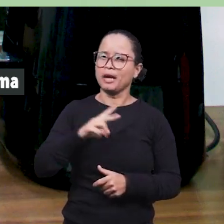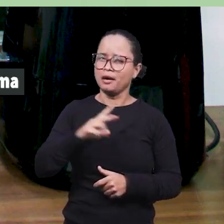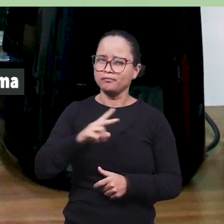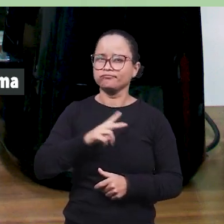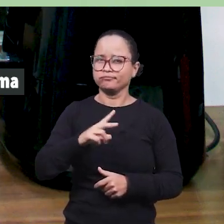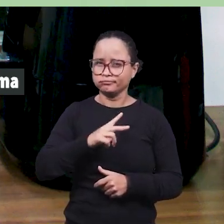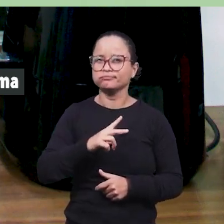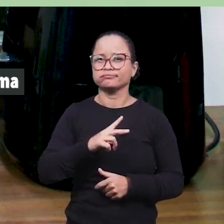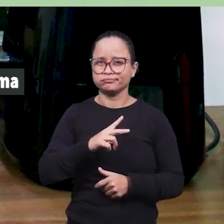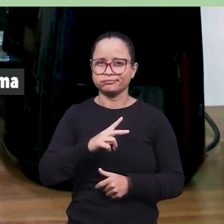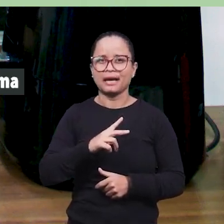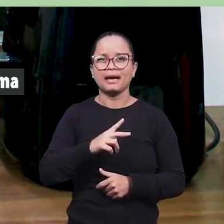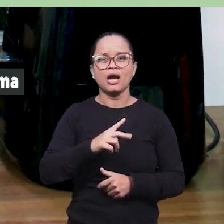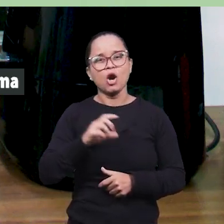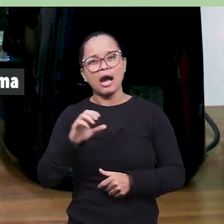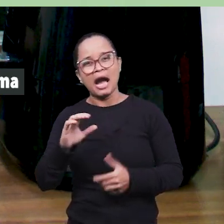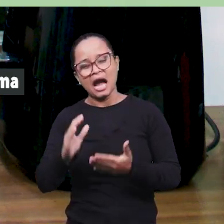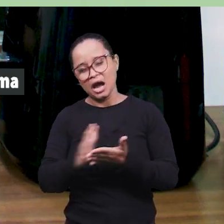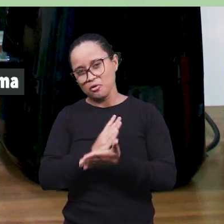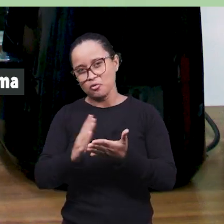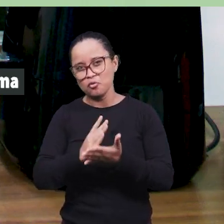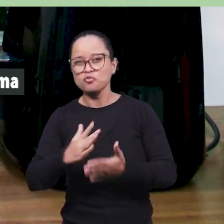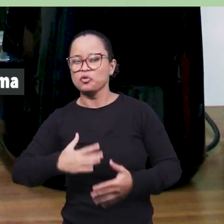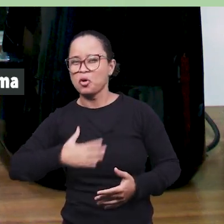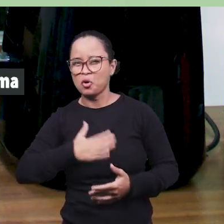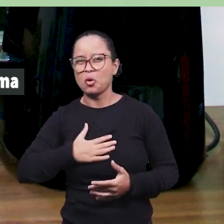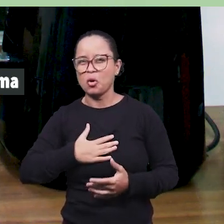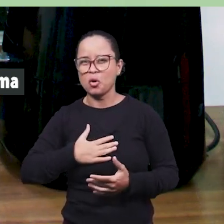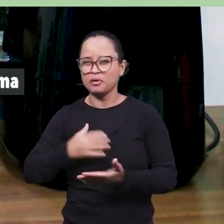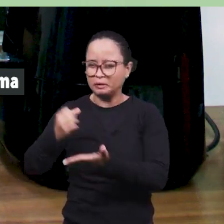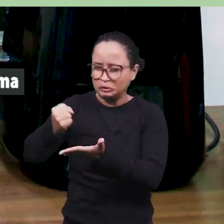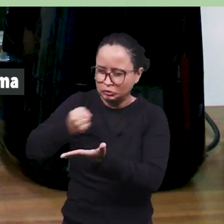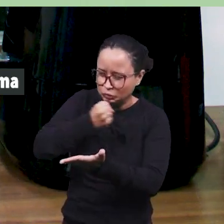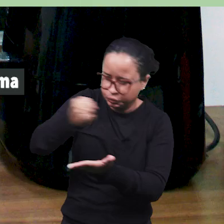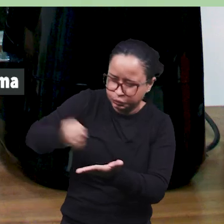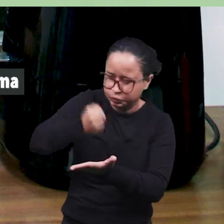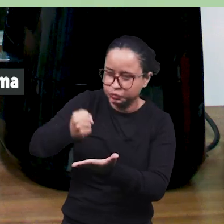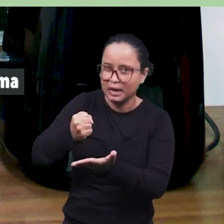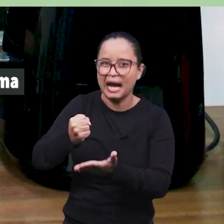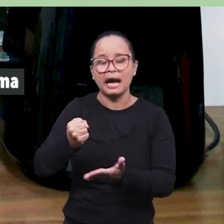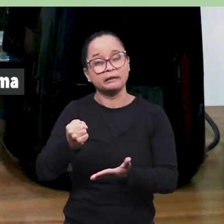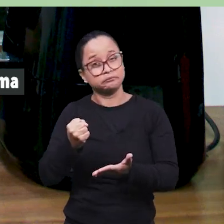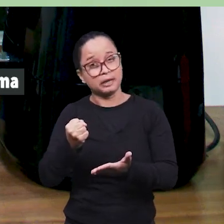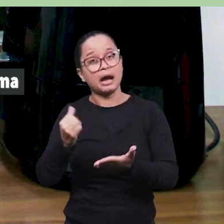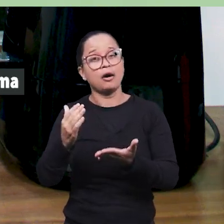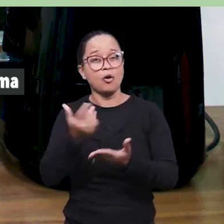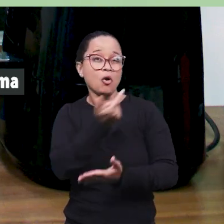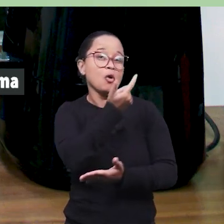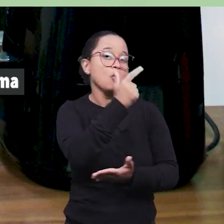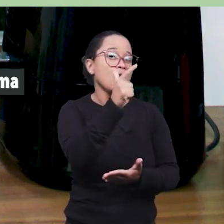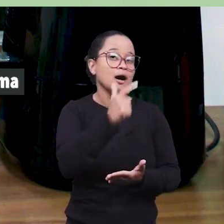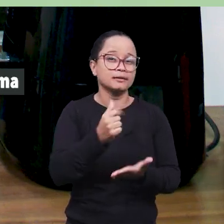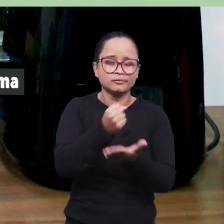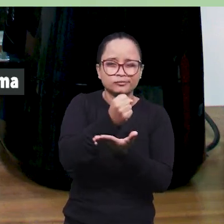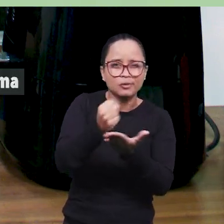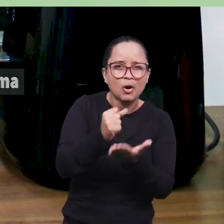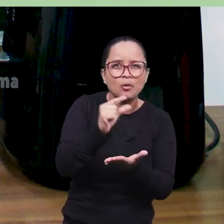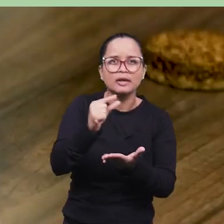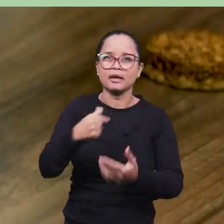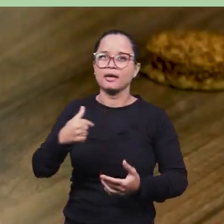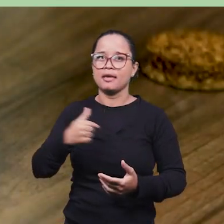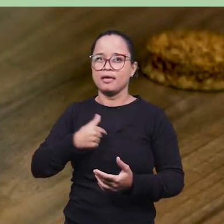pessoal. Então, uns gostam de colocar muito molho, outros só um pouquinho. Então, ó, eu sou um